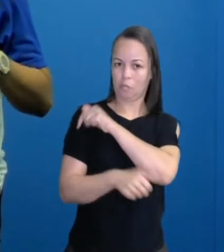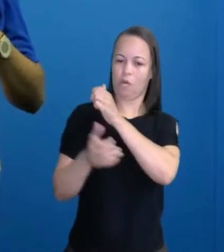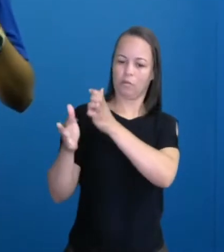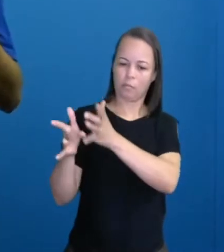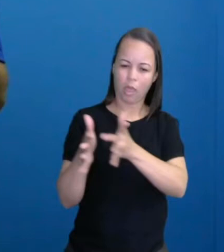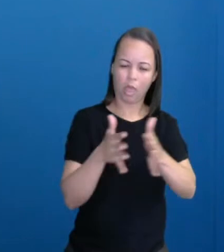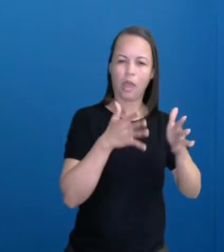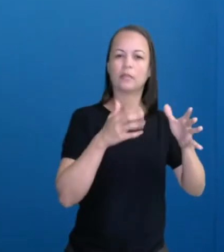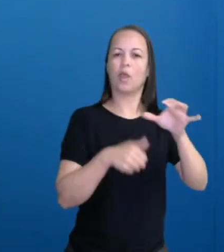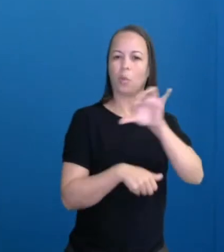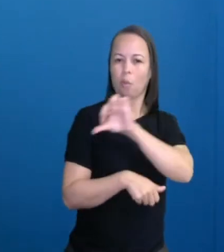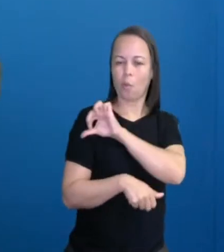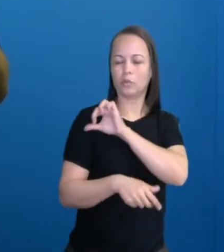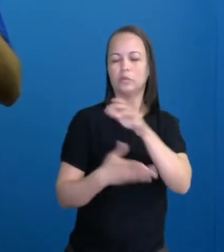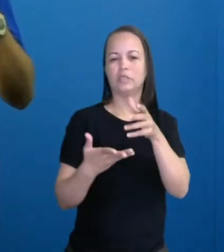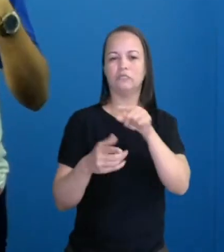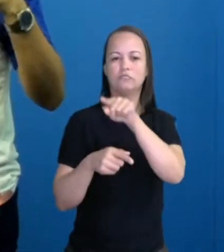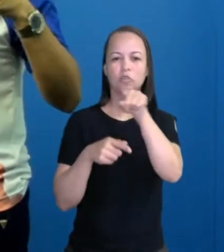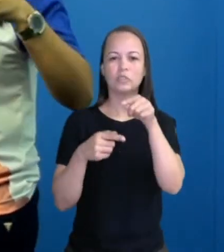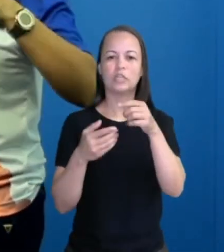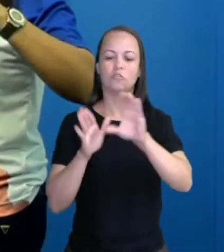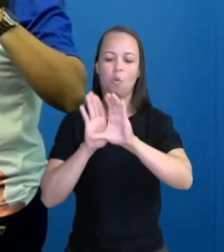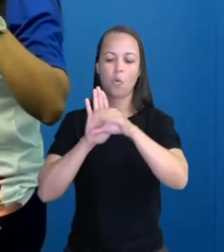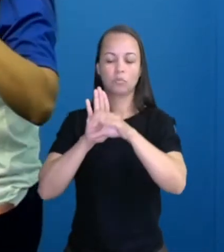conceitos, né, aplicar, né,